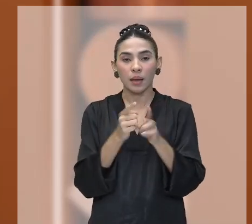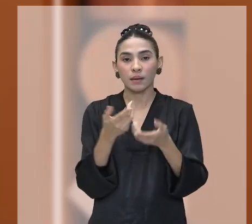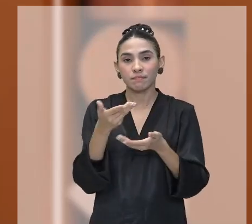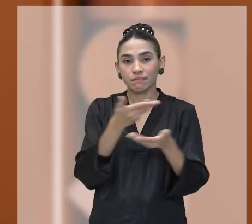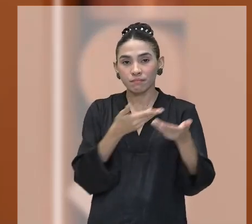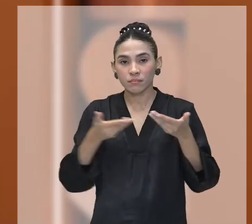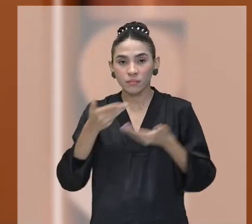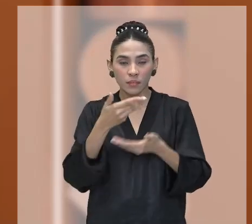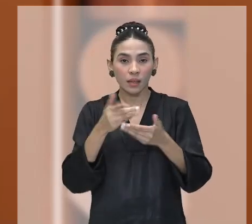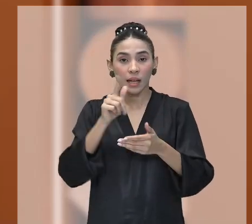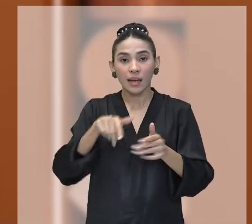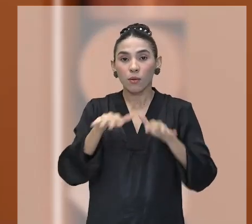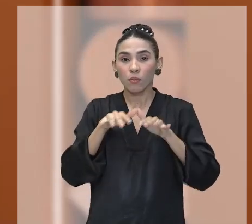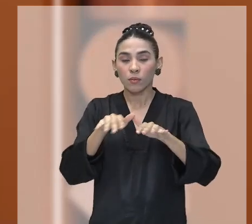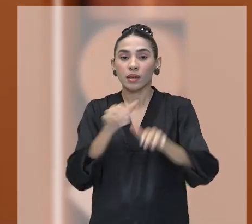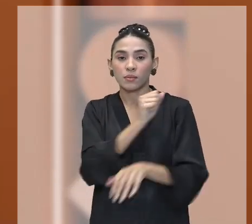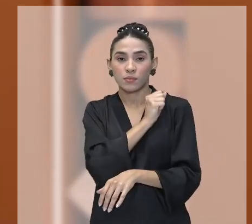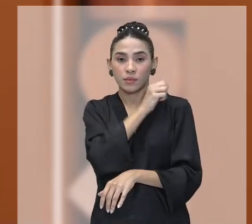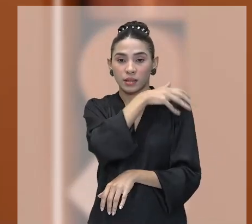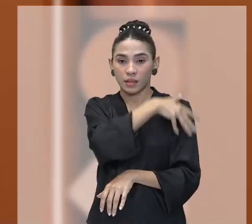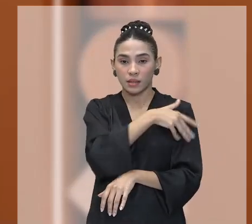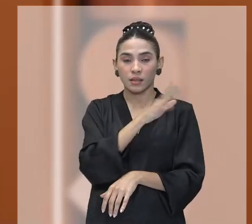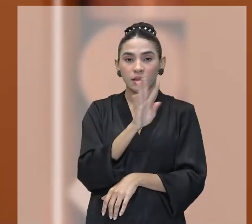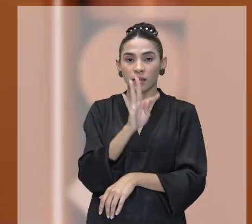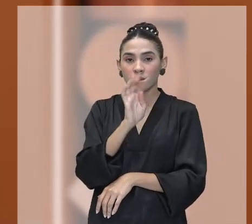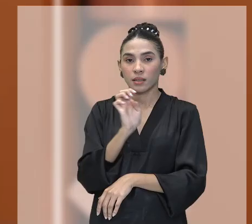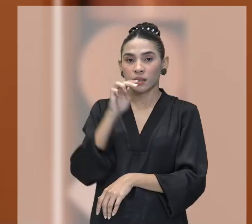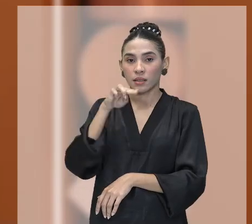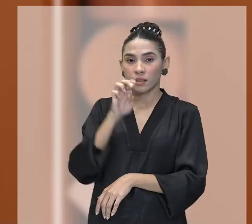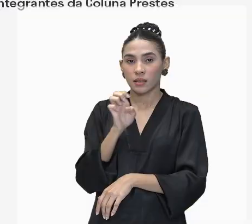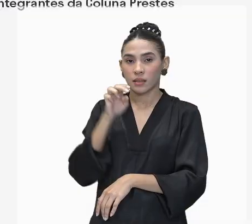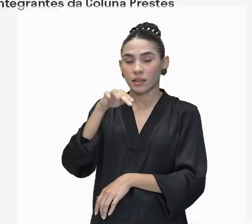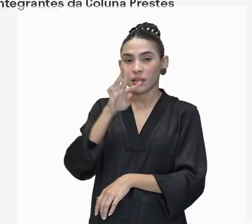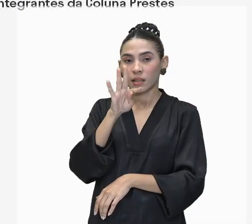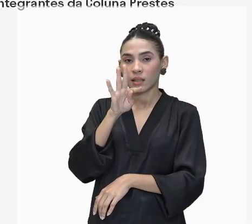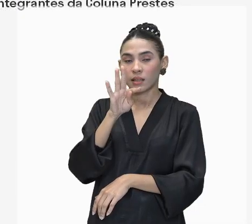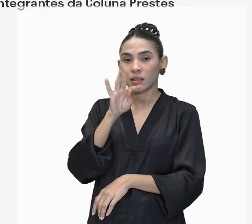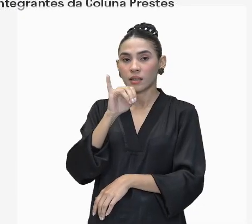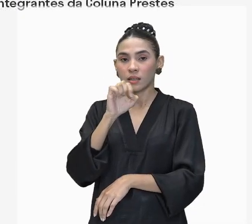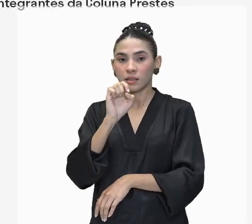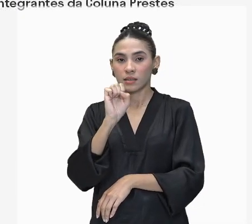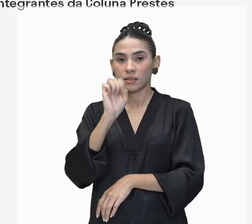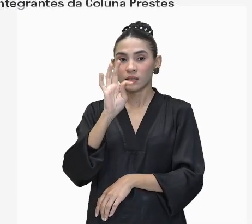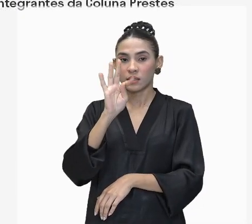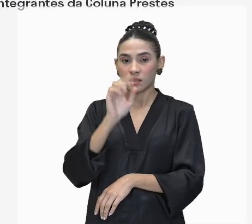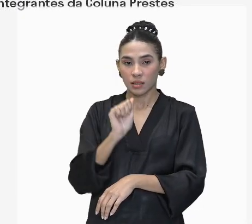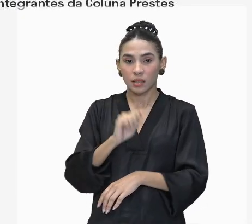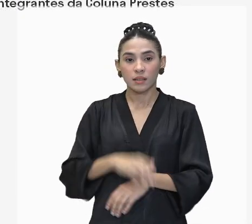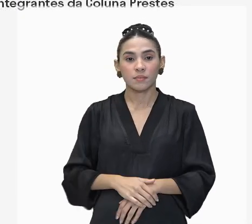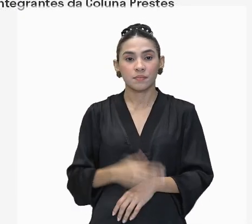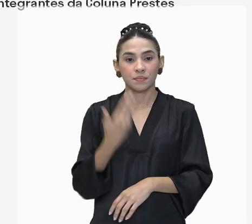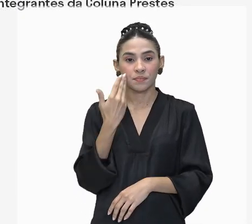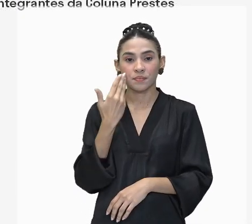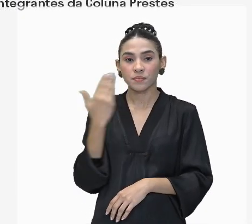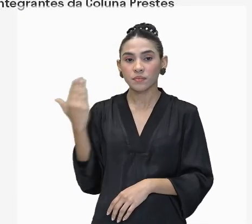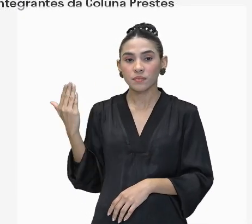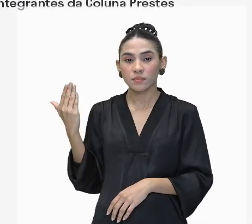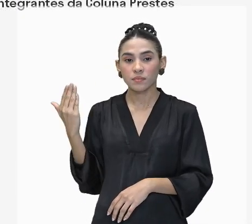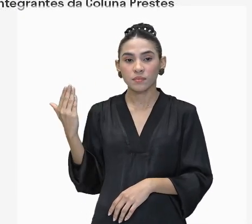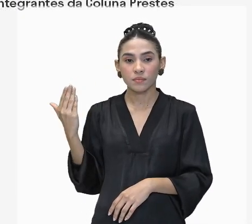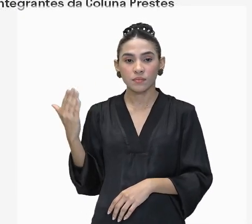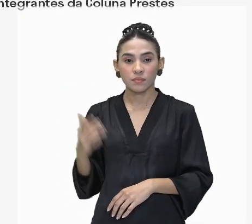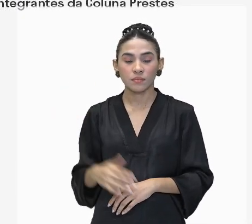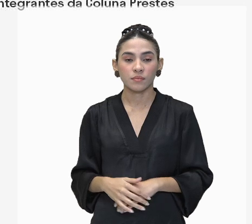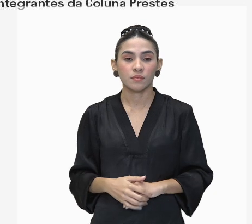é justamente o movimento tenentista. Então, olhem só o que vai dizer a nossa coluna Prestes, que também é uma das partes ali do movimento